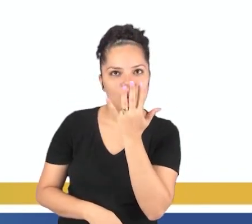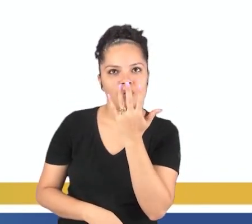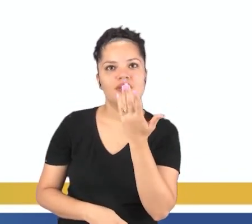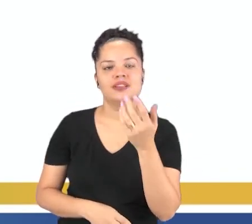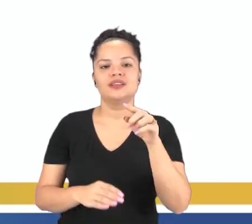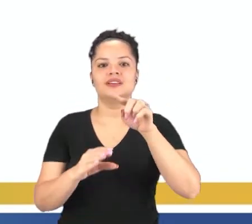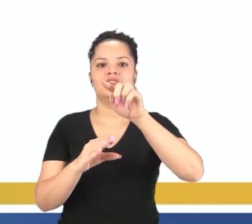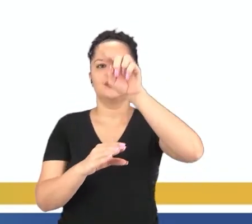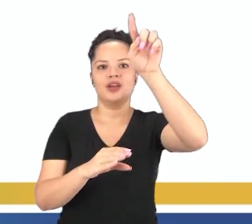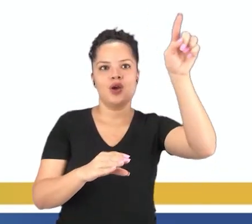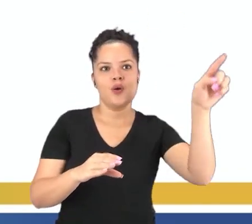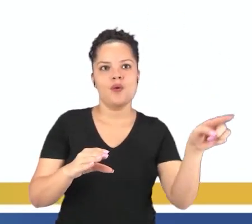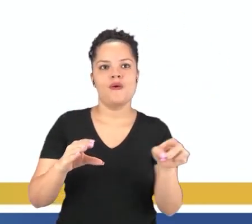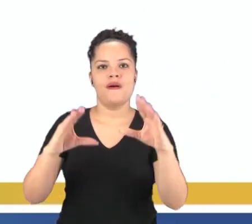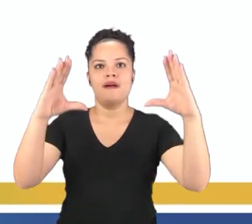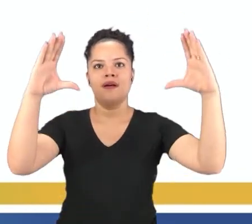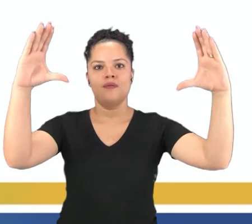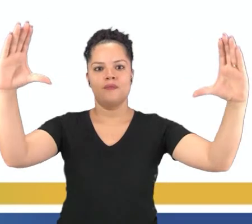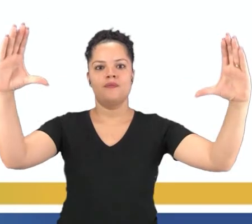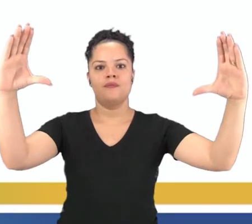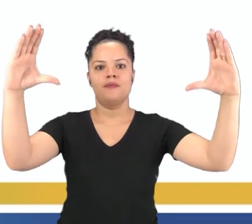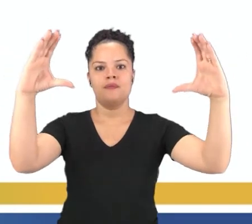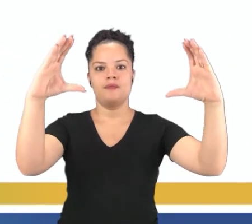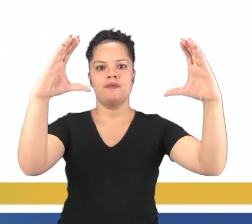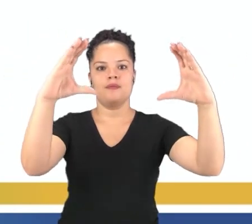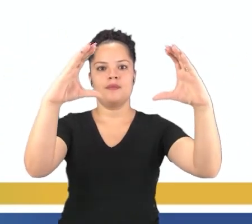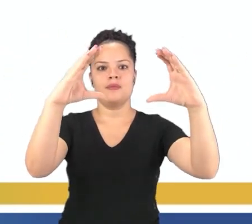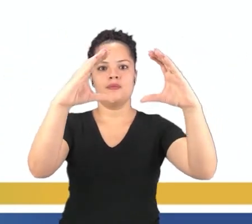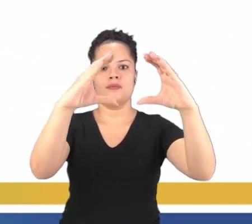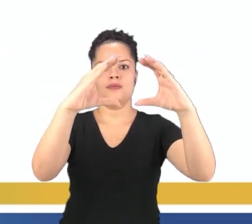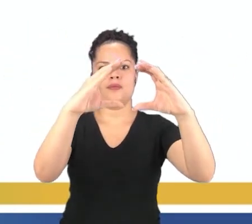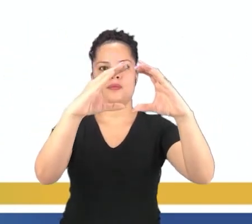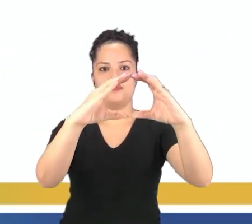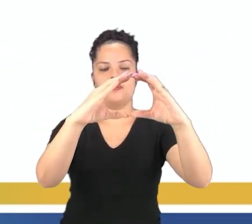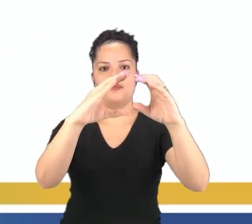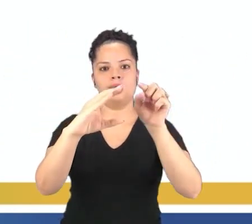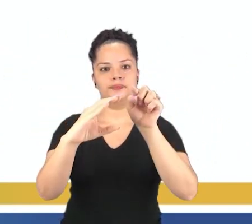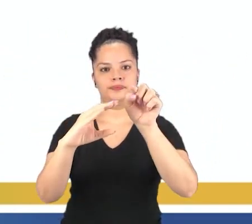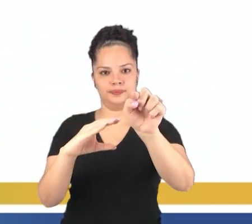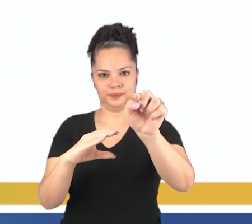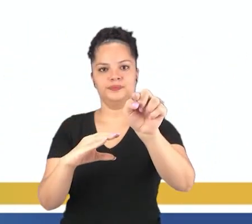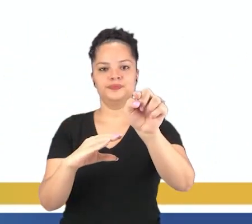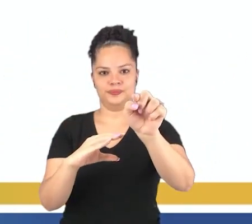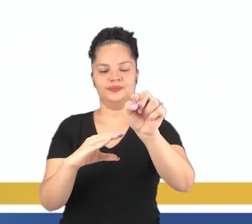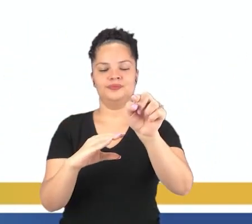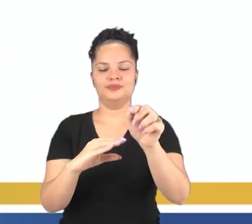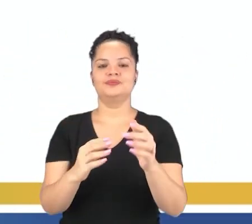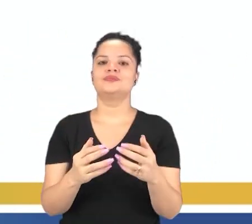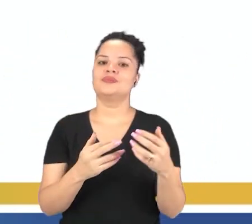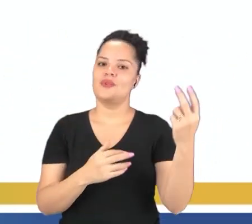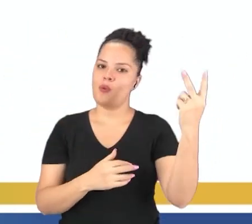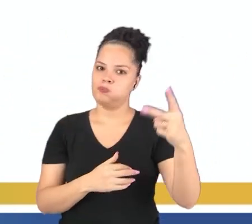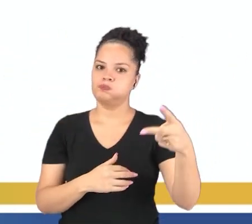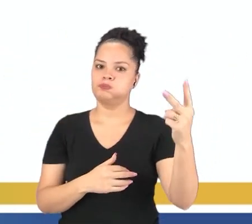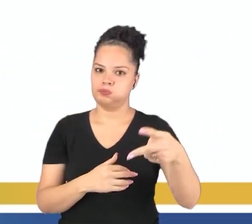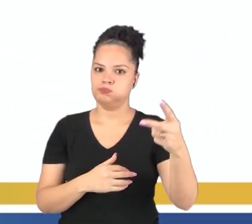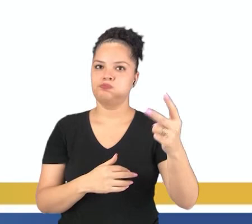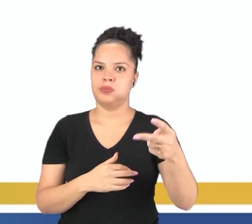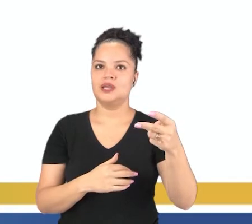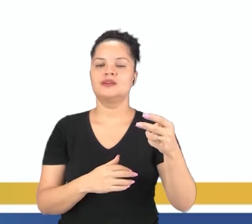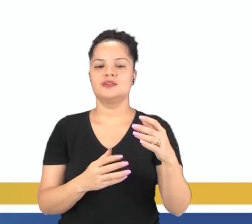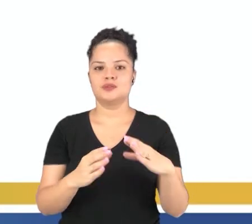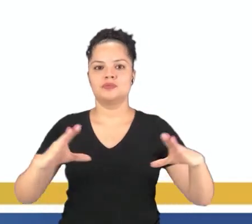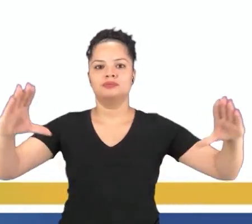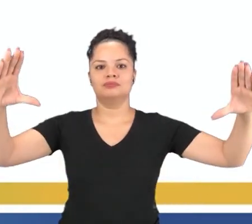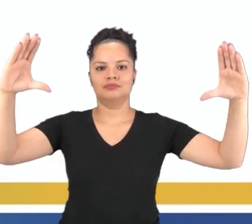Elas possuem o mesmo ponto, o mesmo centro. O centro de uma é o centro de todas as